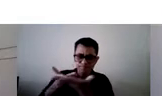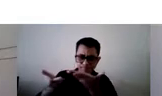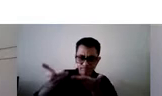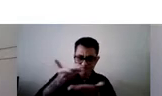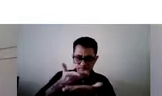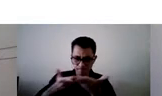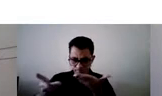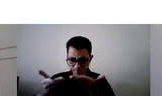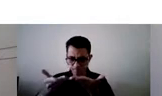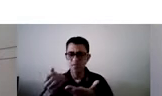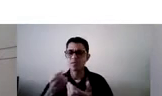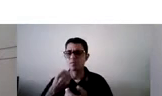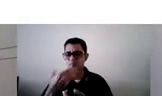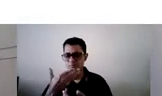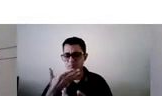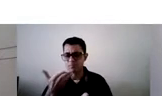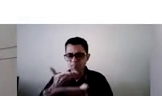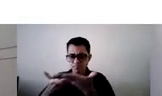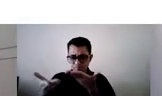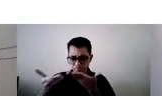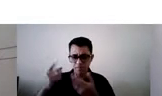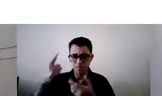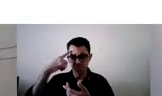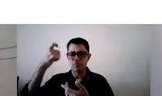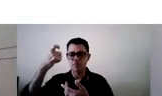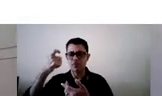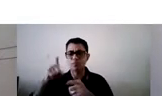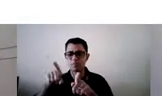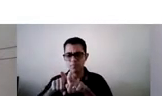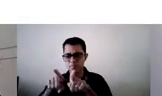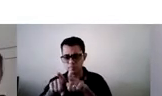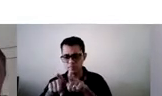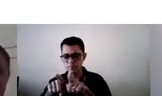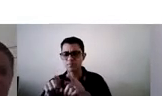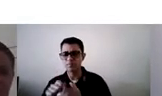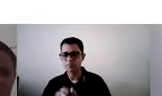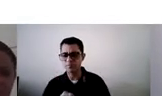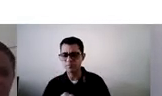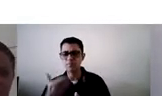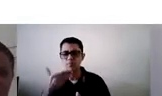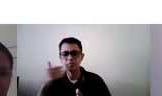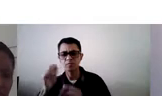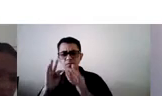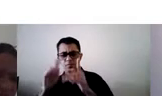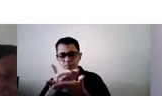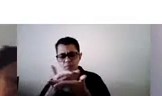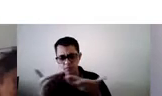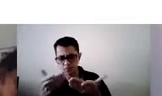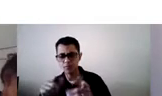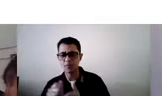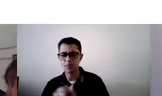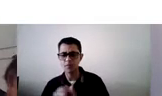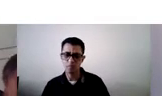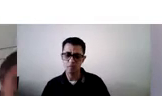mais a gente poder compartilhar as nossas experiências, será melhor para todos nós.